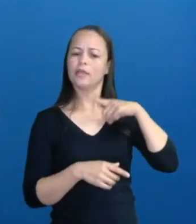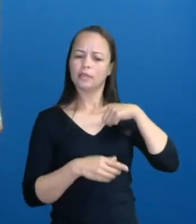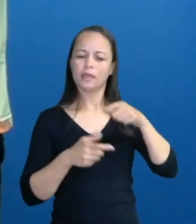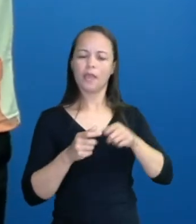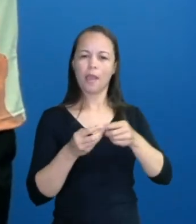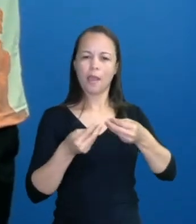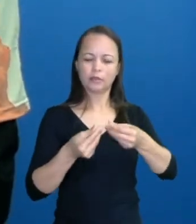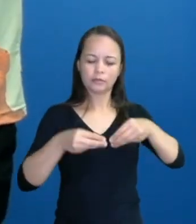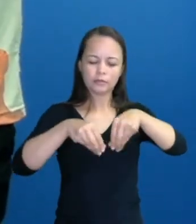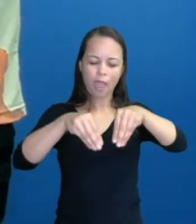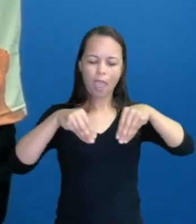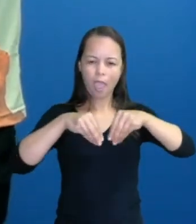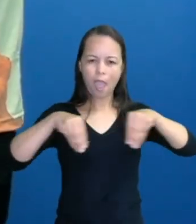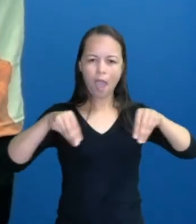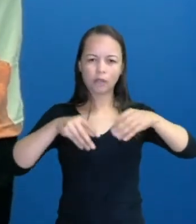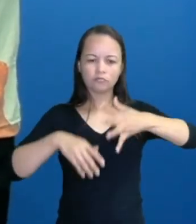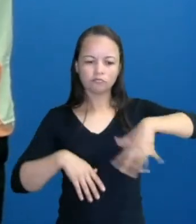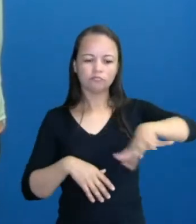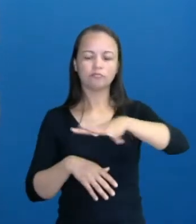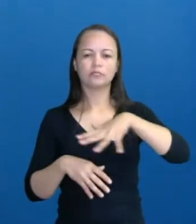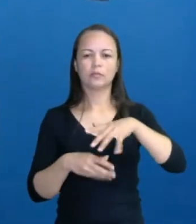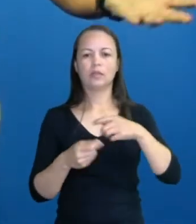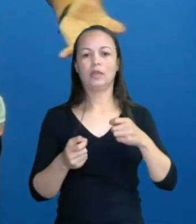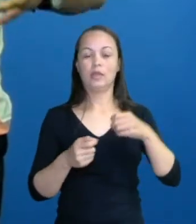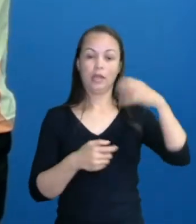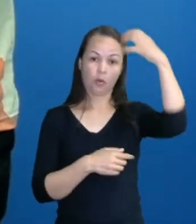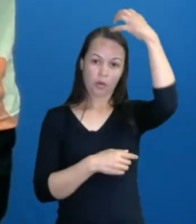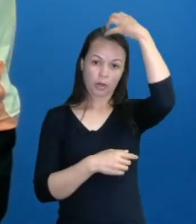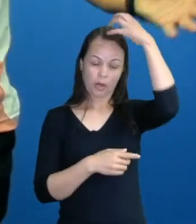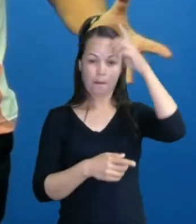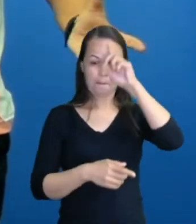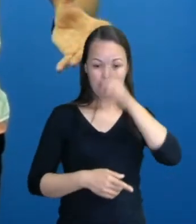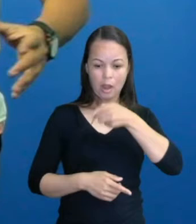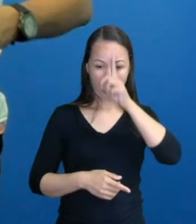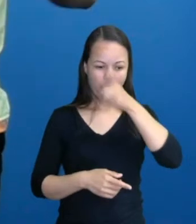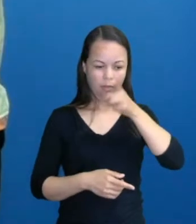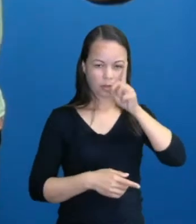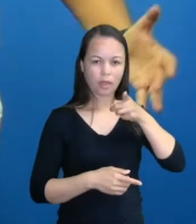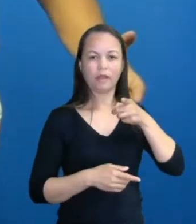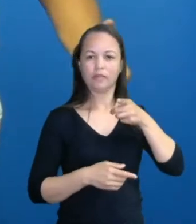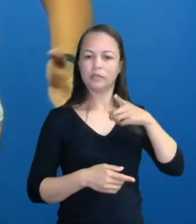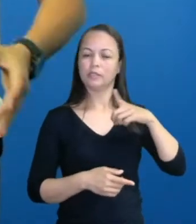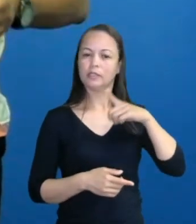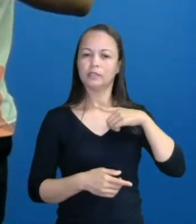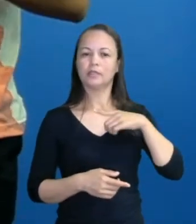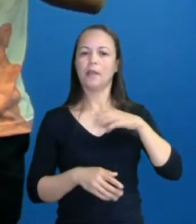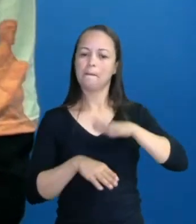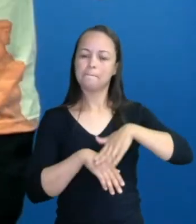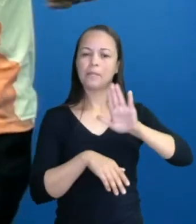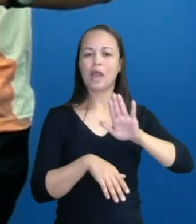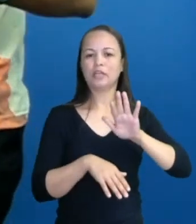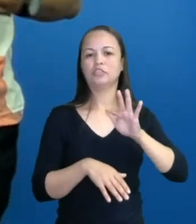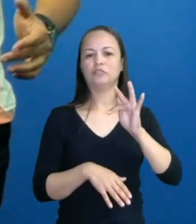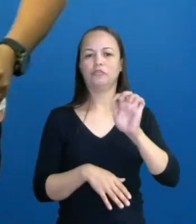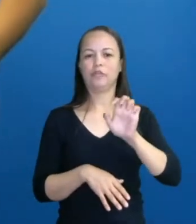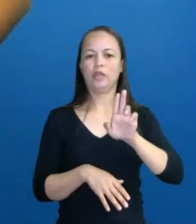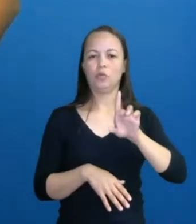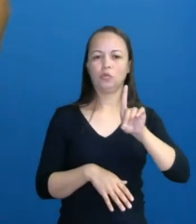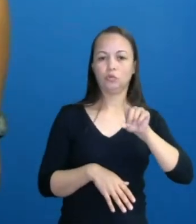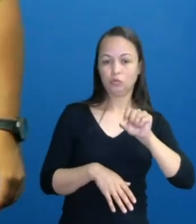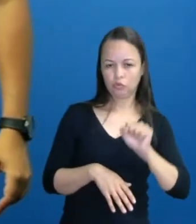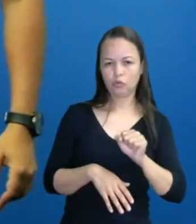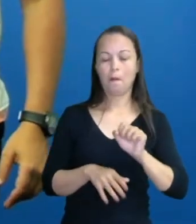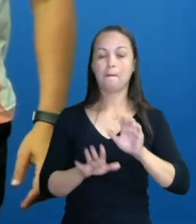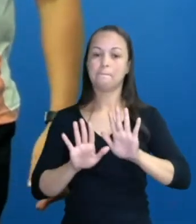terras, então ele era o rei por conta de que ele mandava mais porque tinha mais feudos. Mas os feudos, eles cada um tinha a